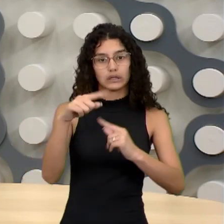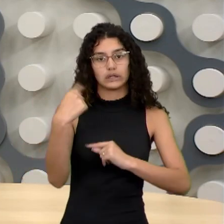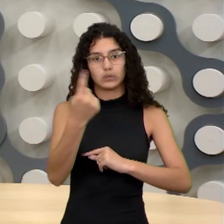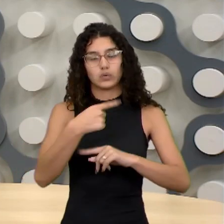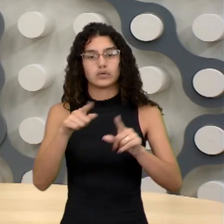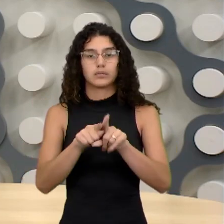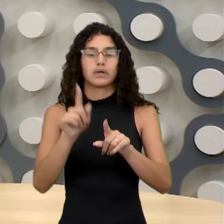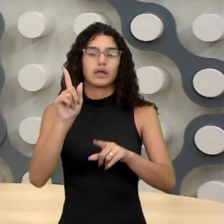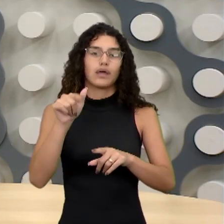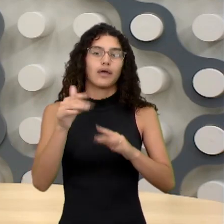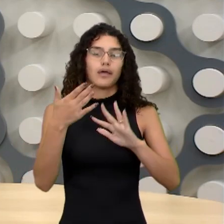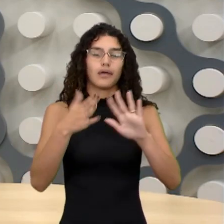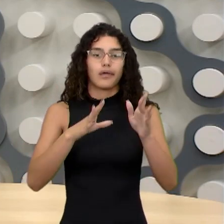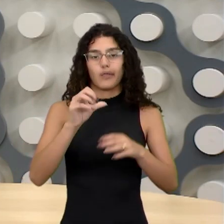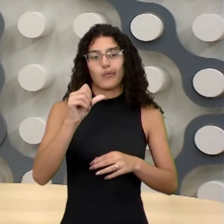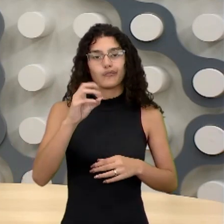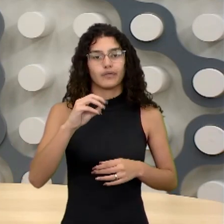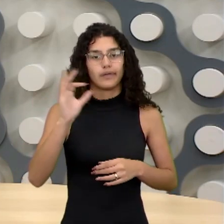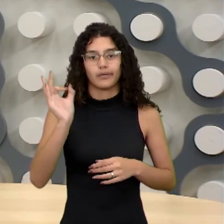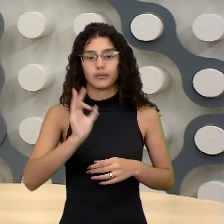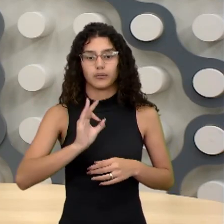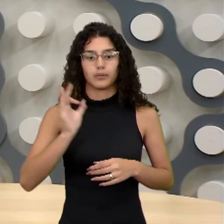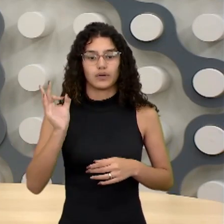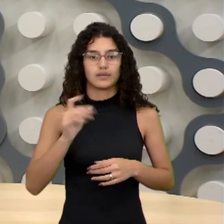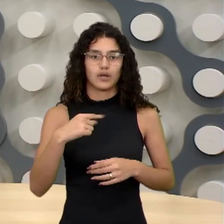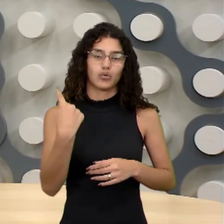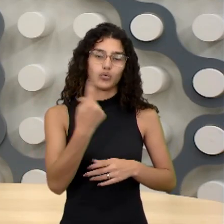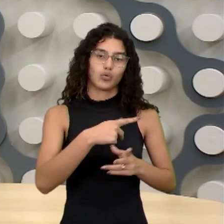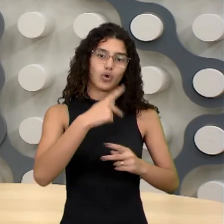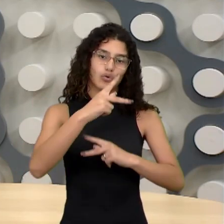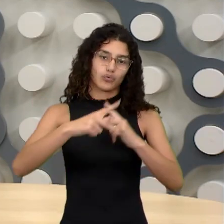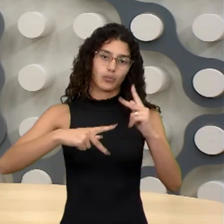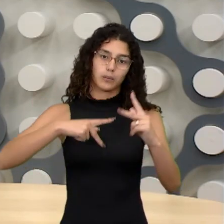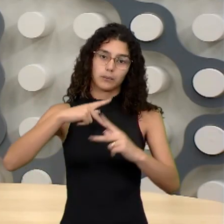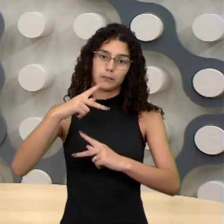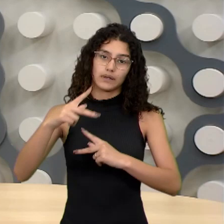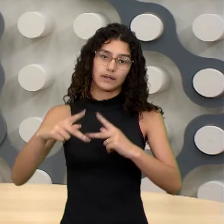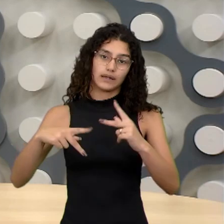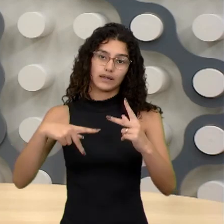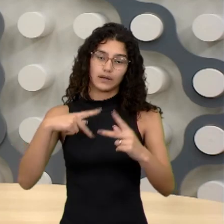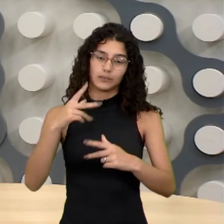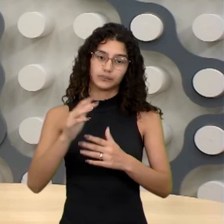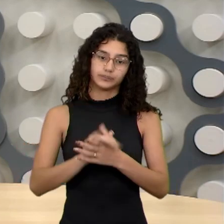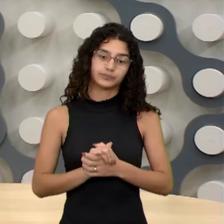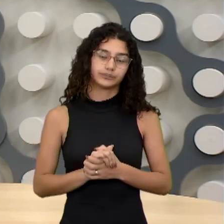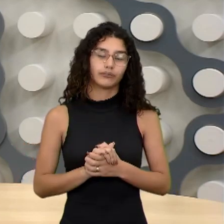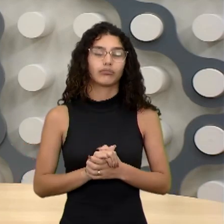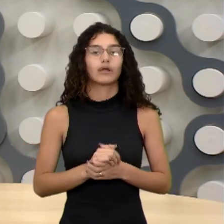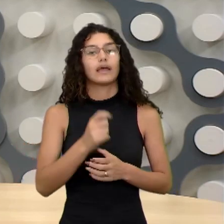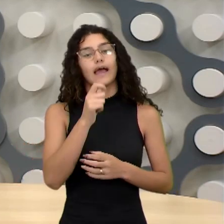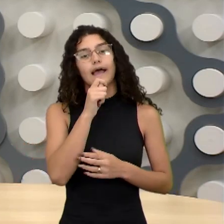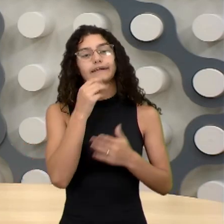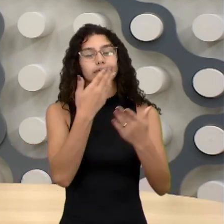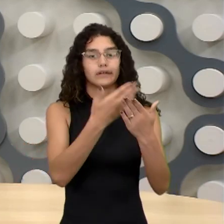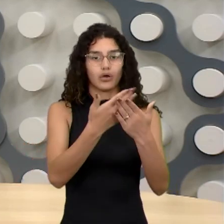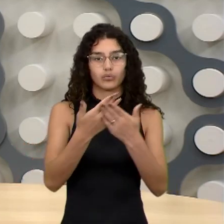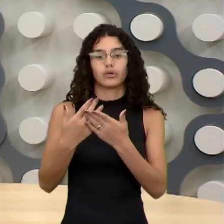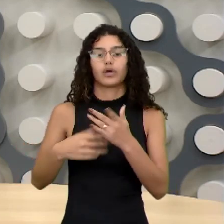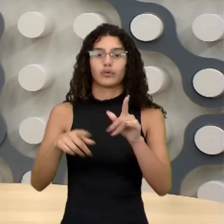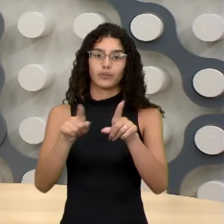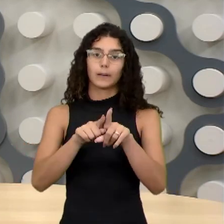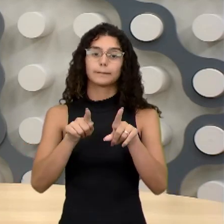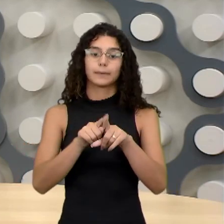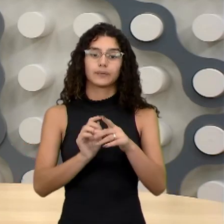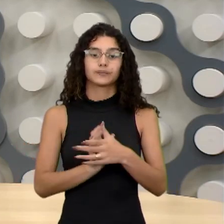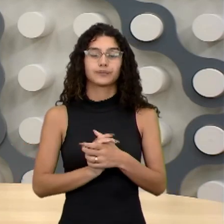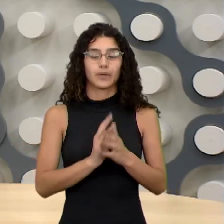praticamente aí 90% do nosso planeta, ele ainda está em estudos, né, principalmente aí,